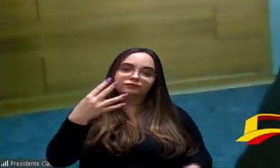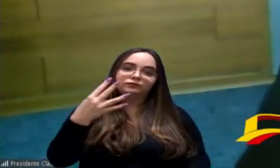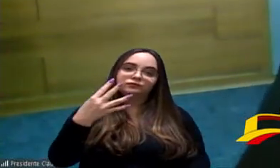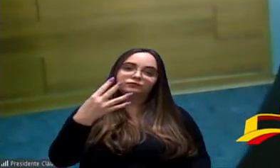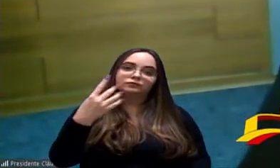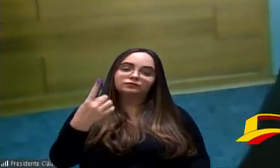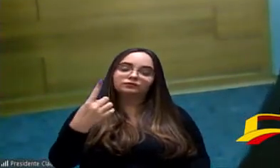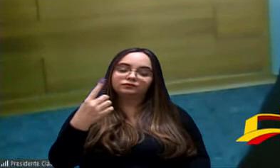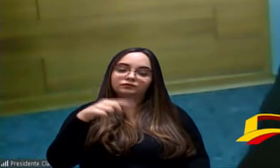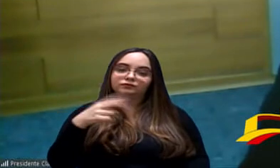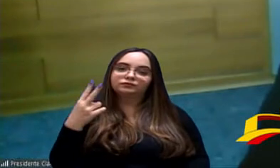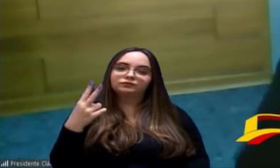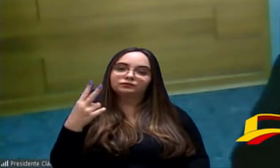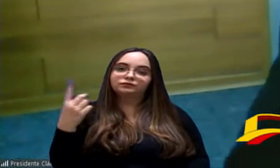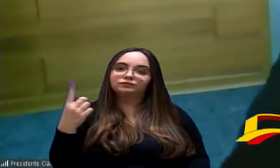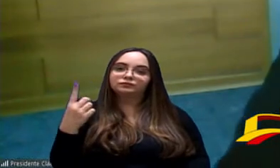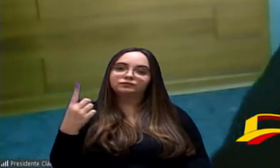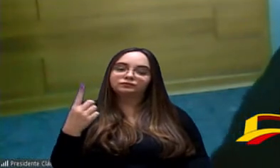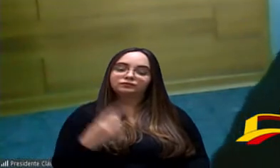4221.